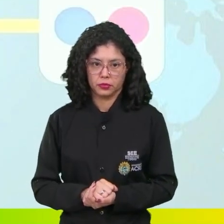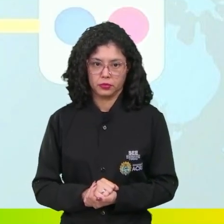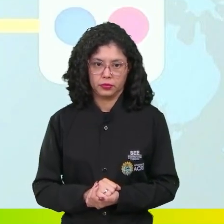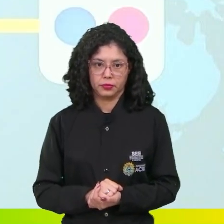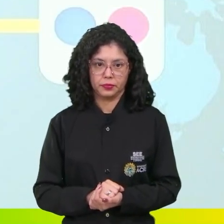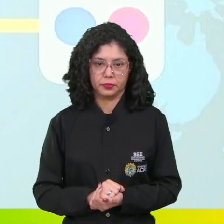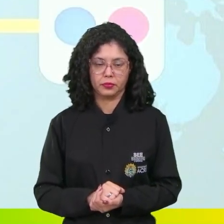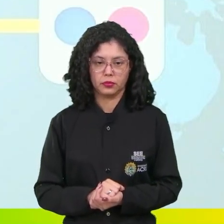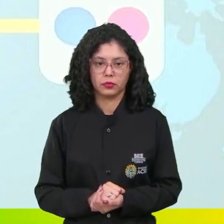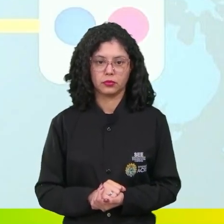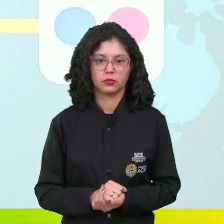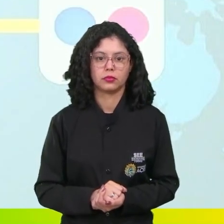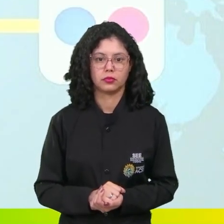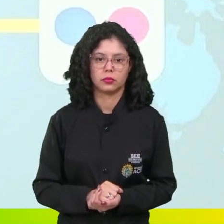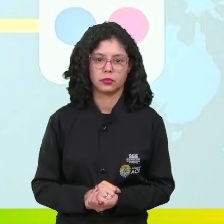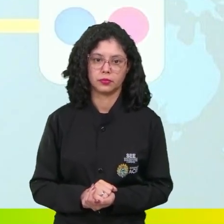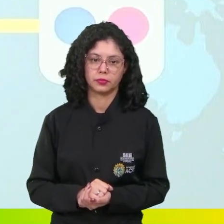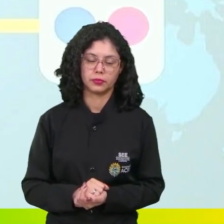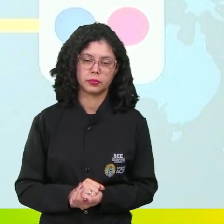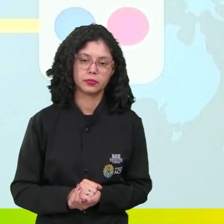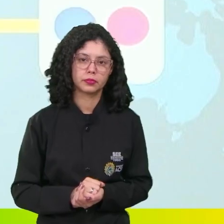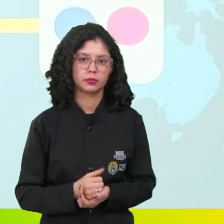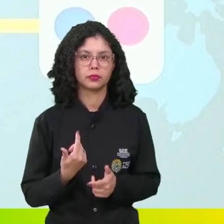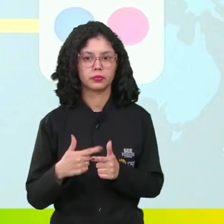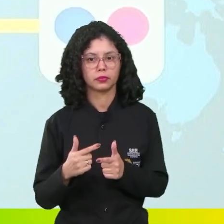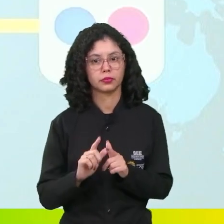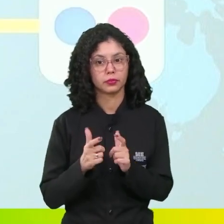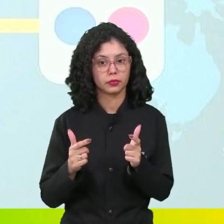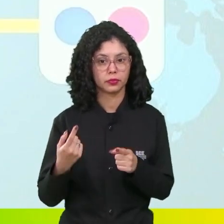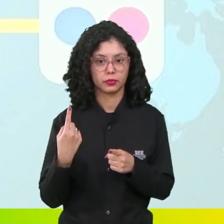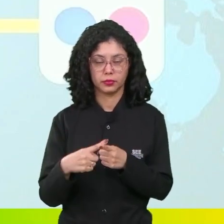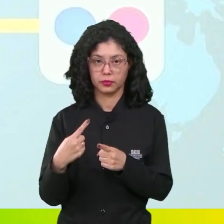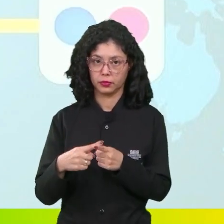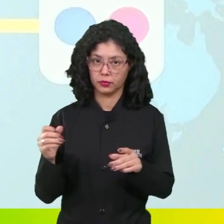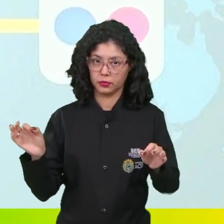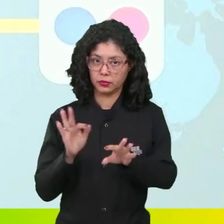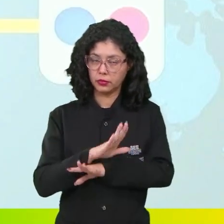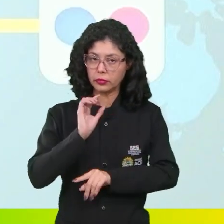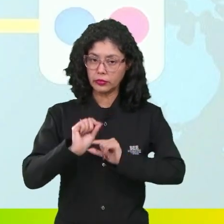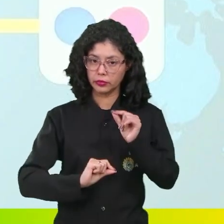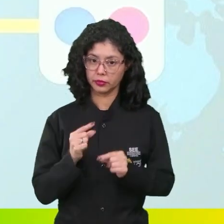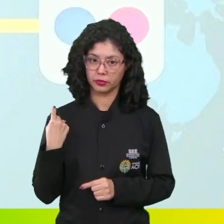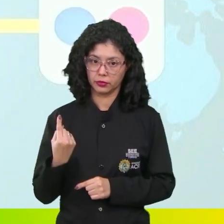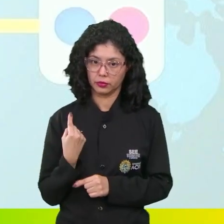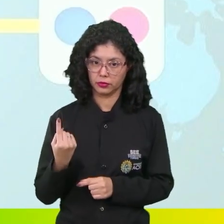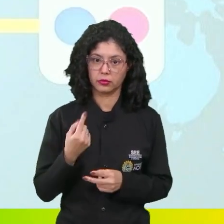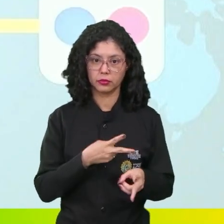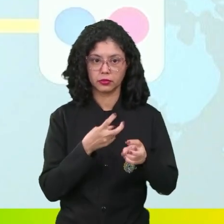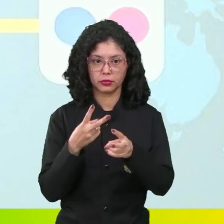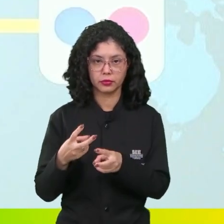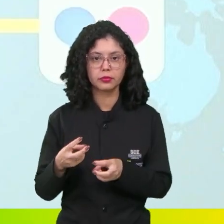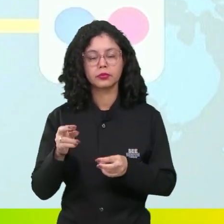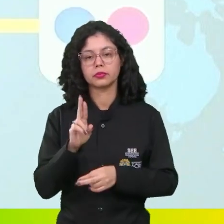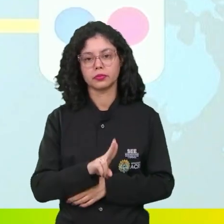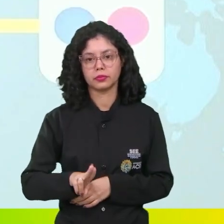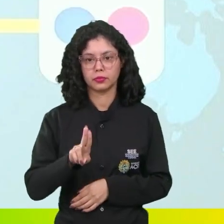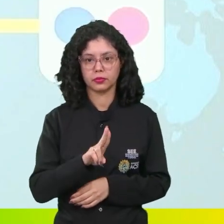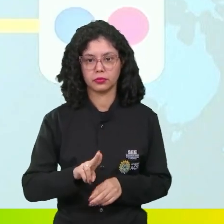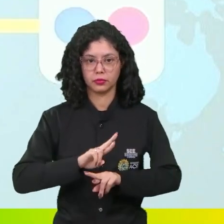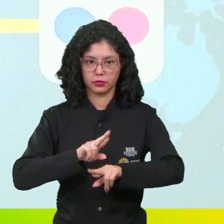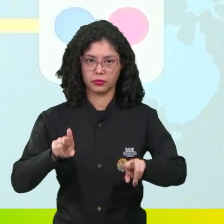queremos ver. Esse é um problema muito grande, por quê? Porque ele acaba isolando aí o usuário